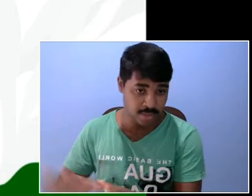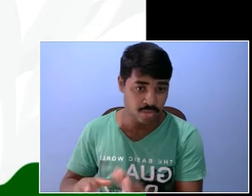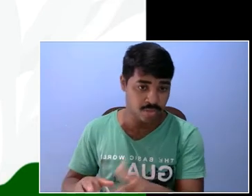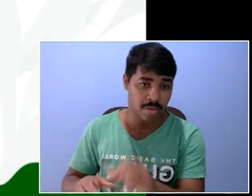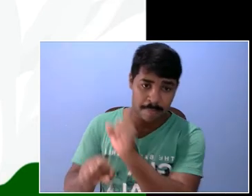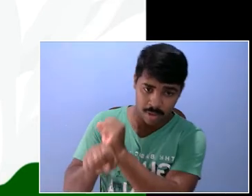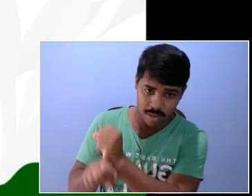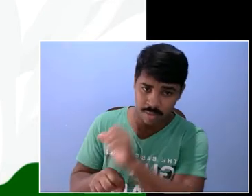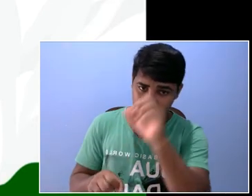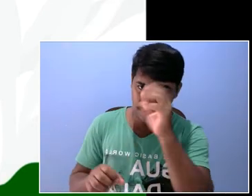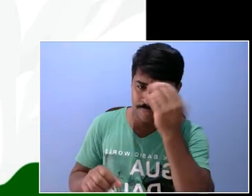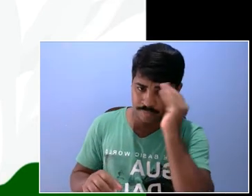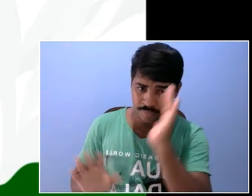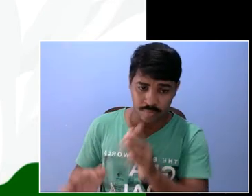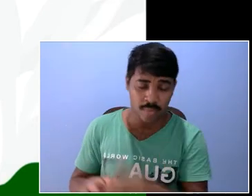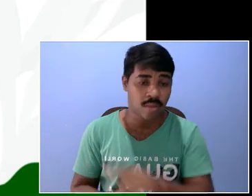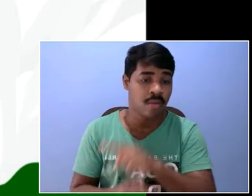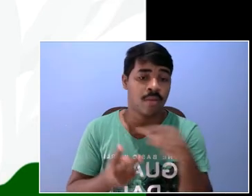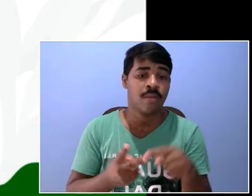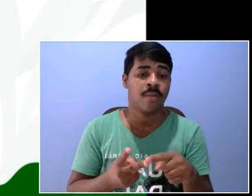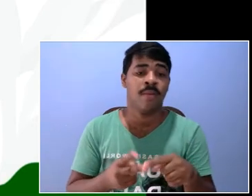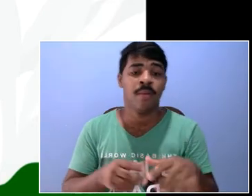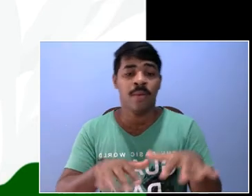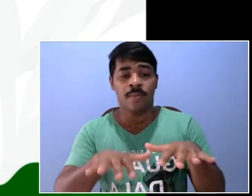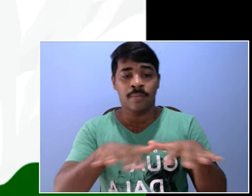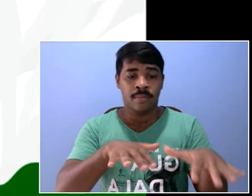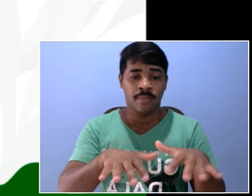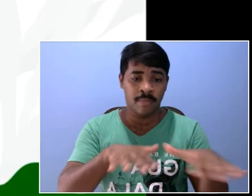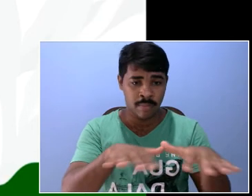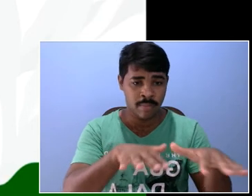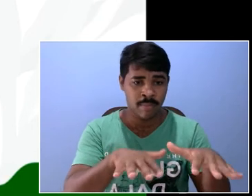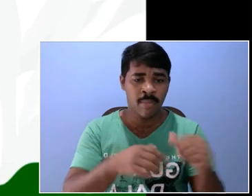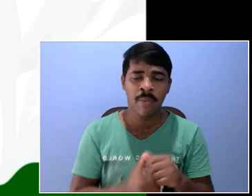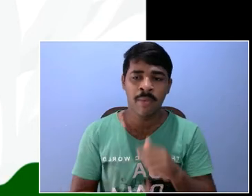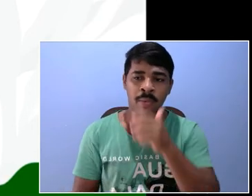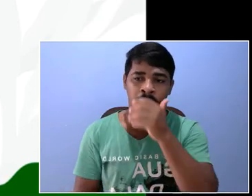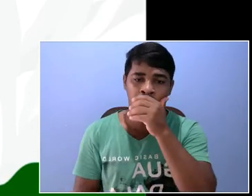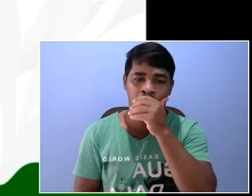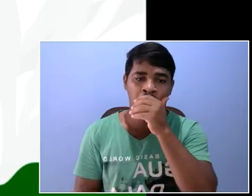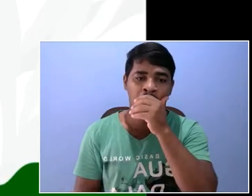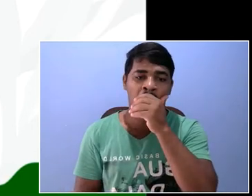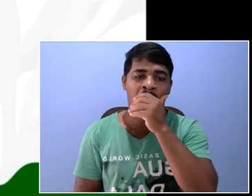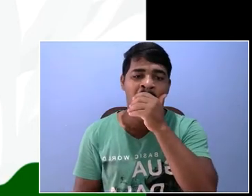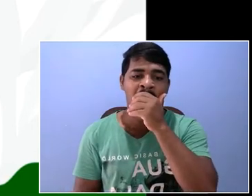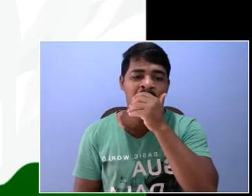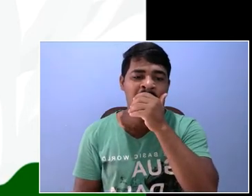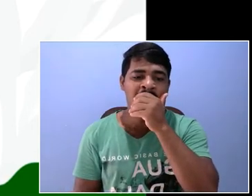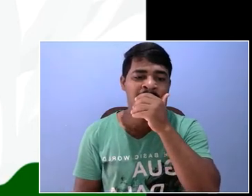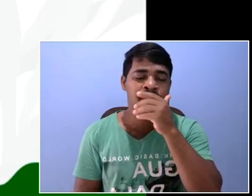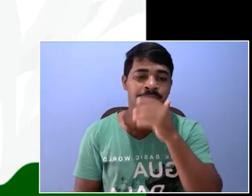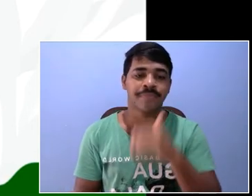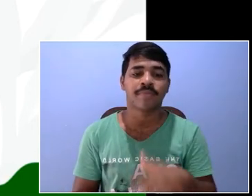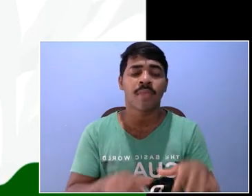na ausência de forças, vamos repetir aqui o que nós falamos. Opa, vamos repetir aqui o que nós falamos. Na ausência de forças,